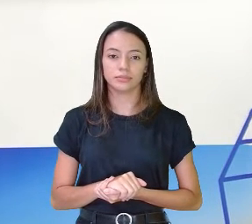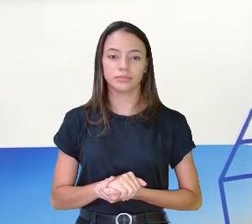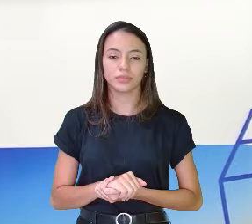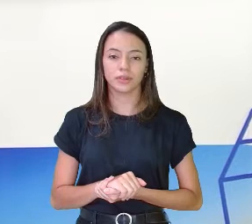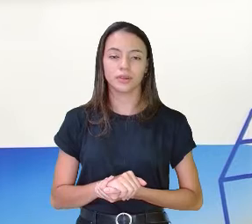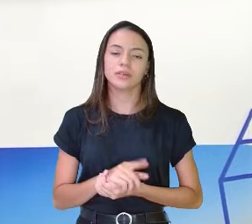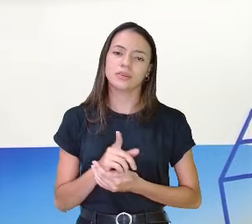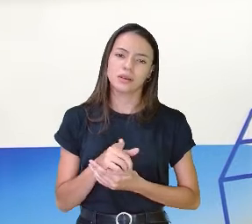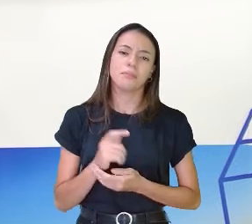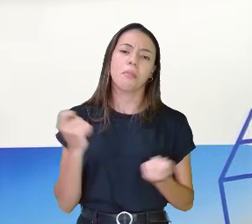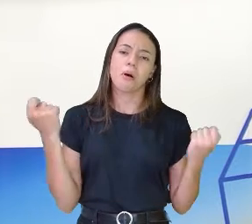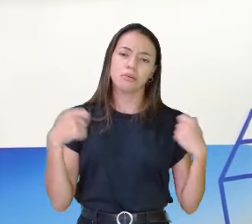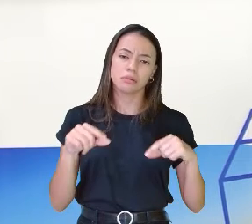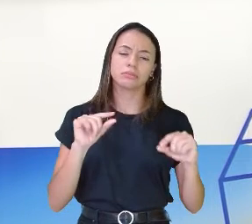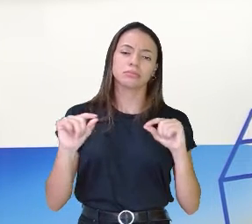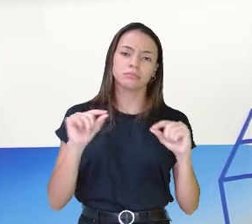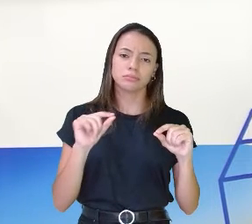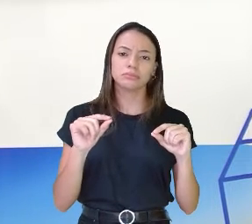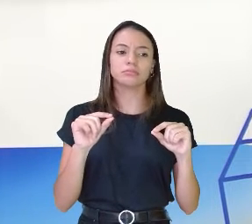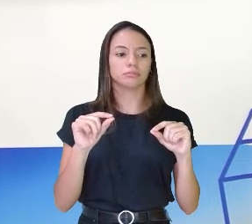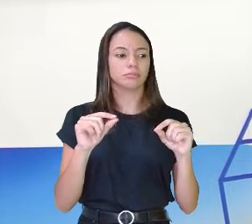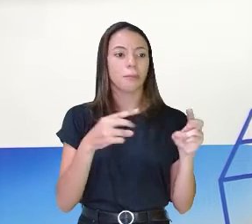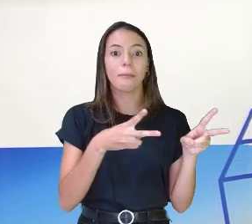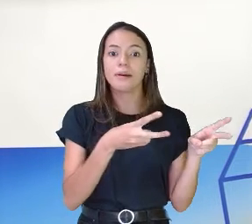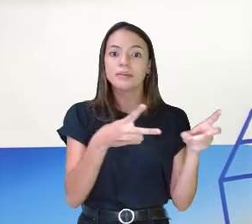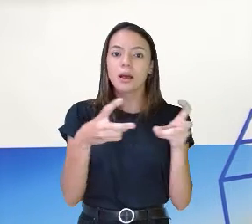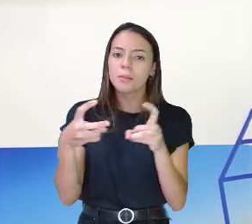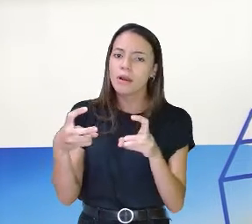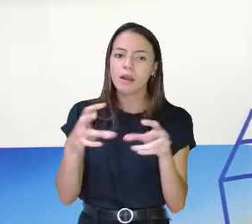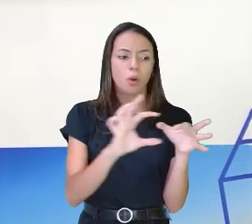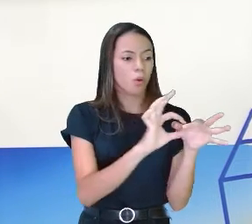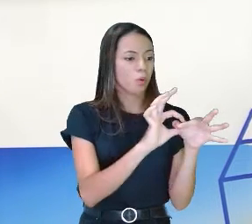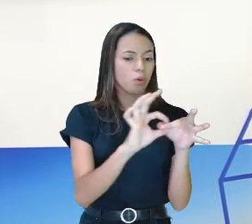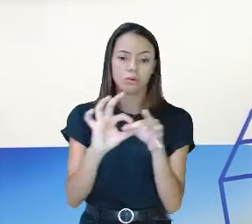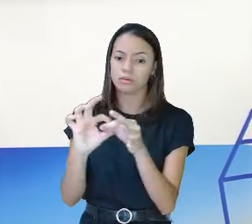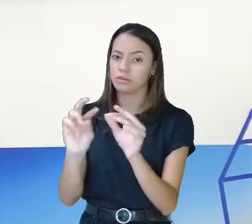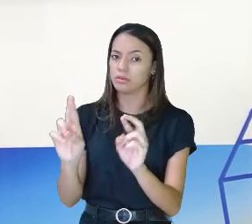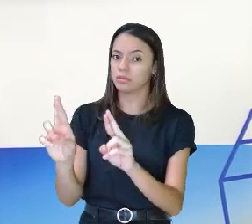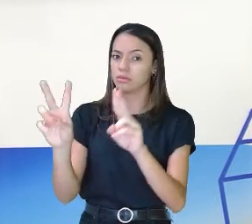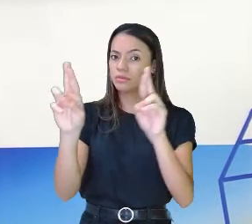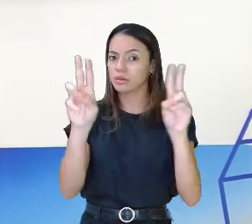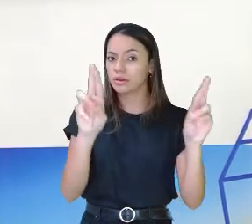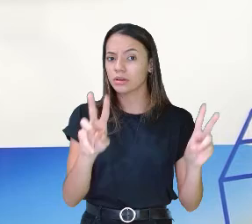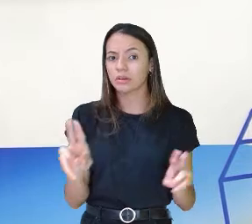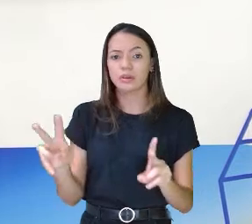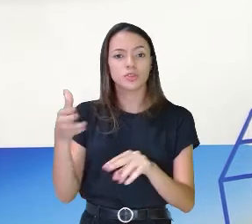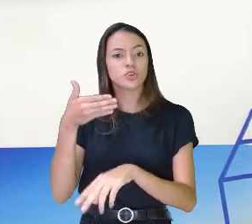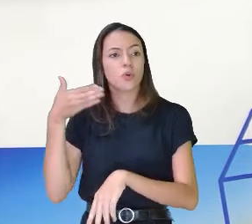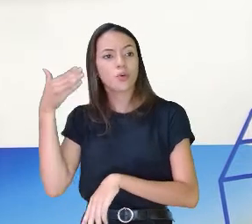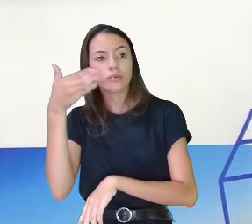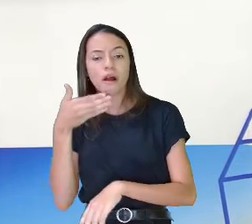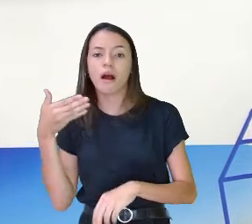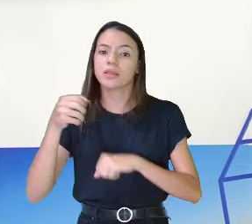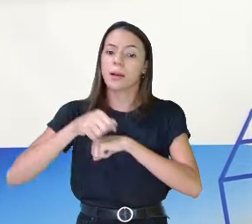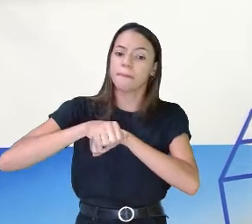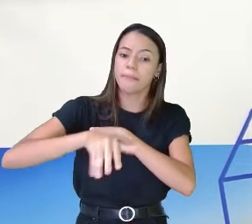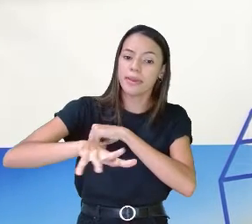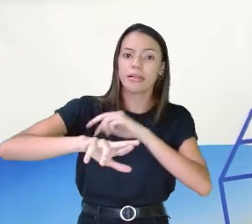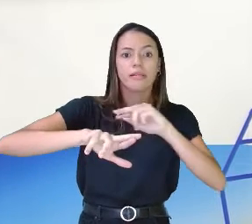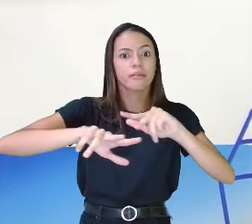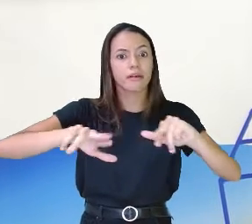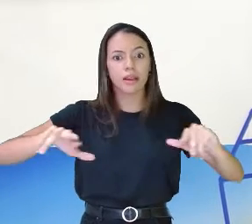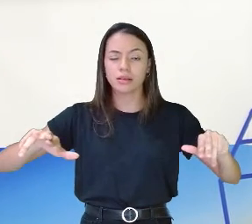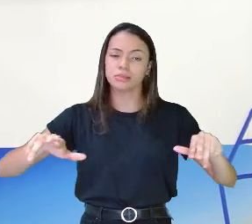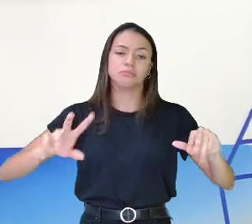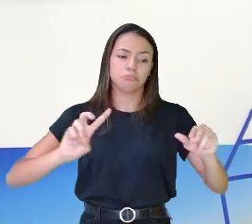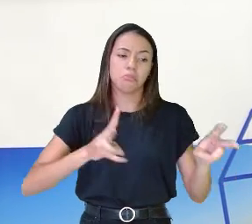É possível se ler ironia em diversos contextos diferentes, em diversos discursos diferentes, em diversas mídias diferentes.